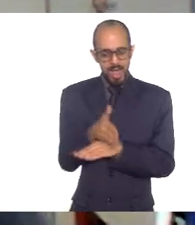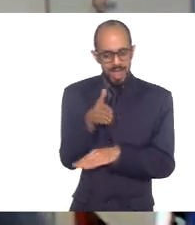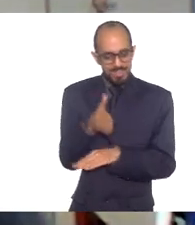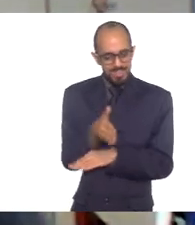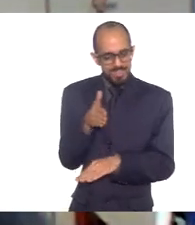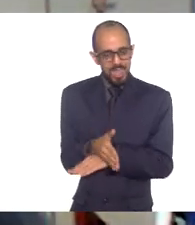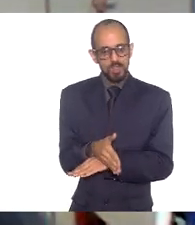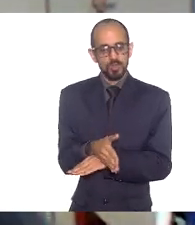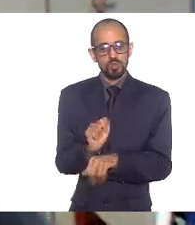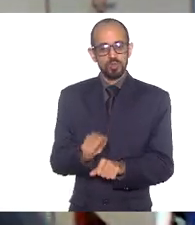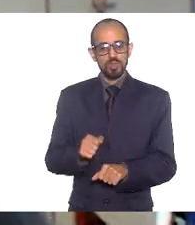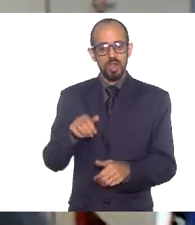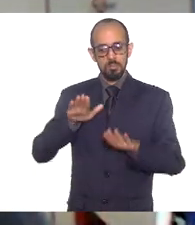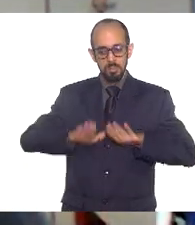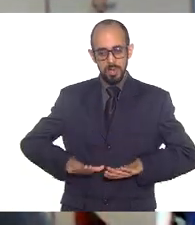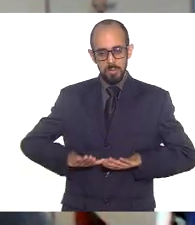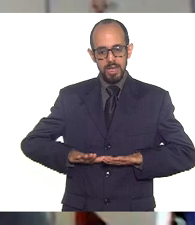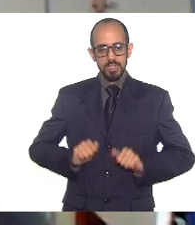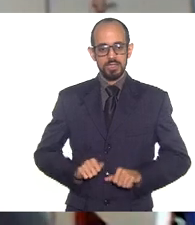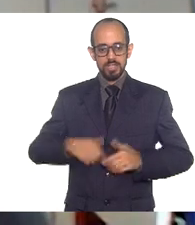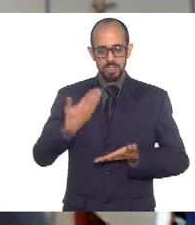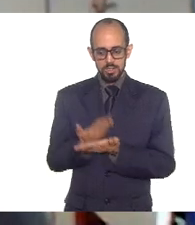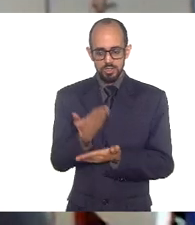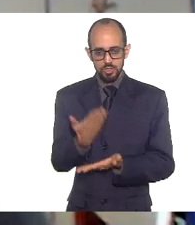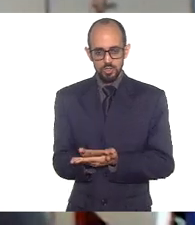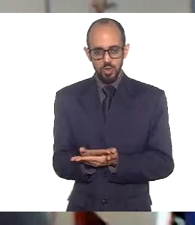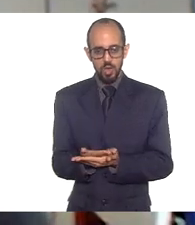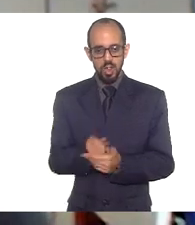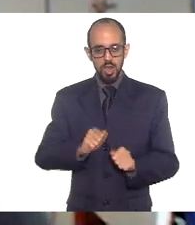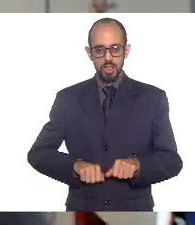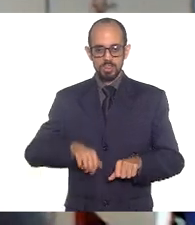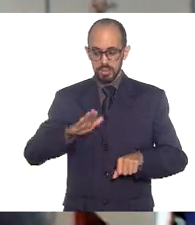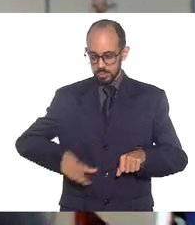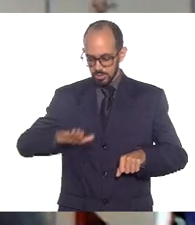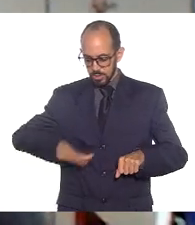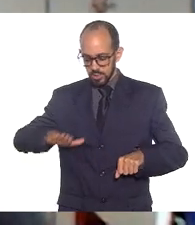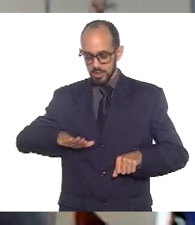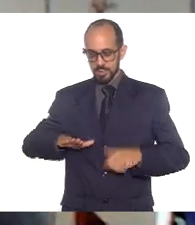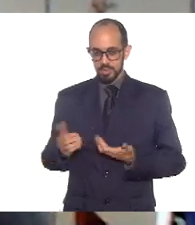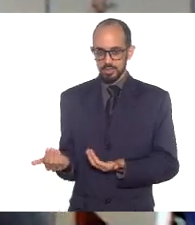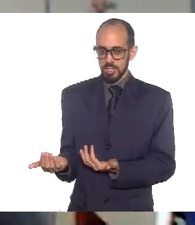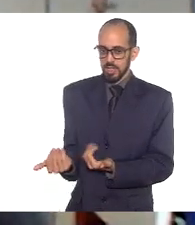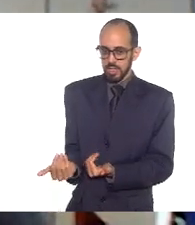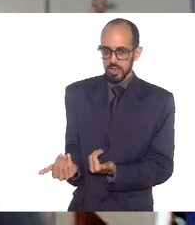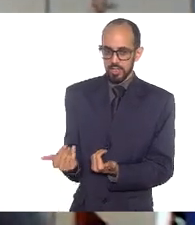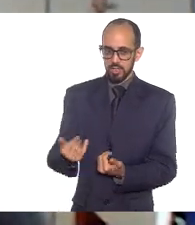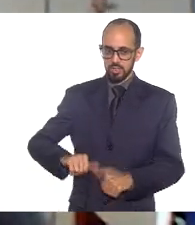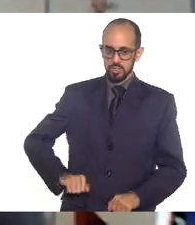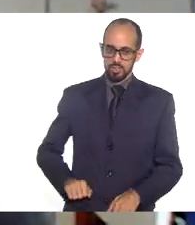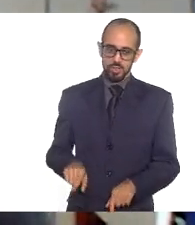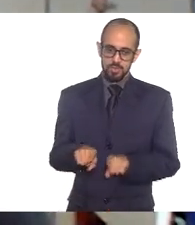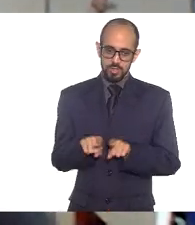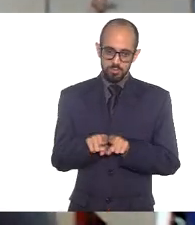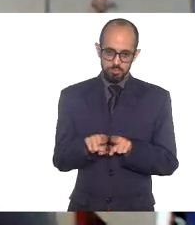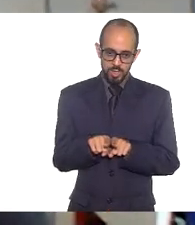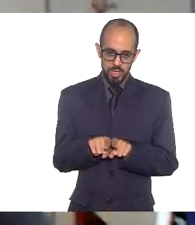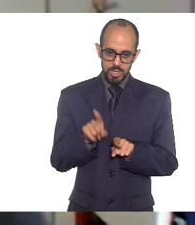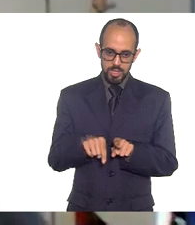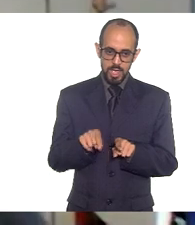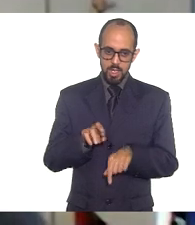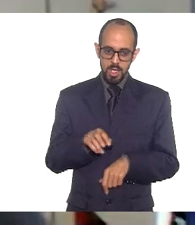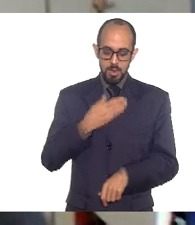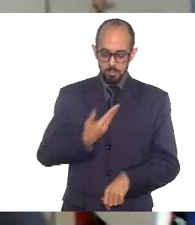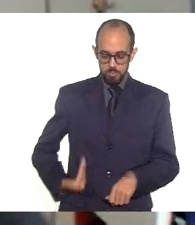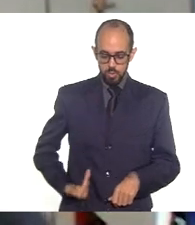acesso EA permanência nas escolas das nossas crianças adolescentes jovens e adultos que a chamada pública